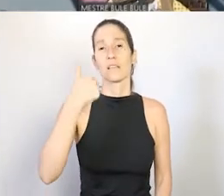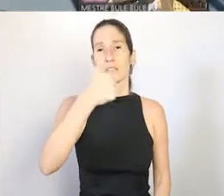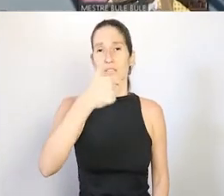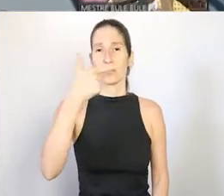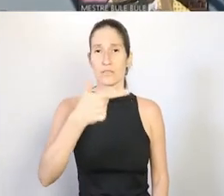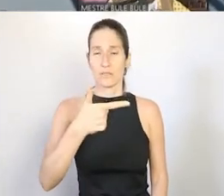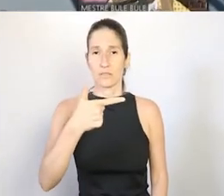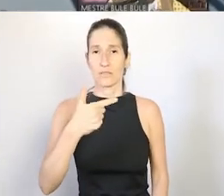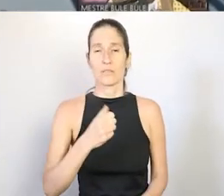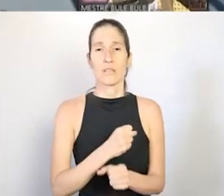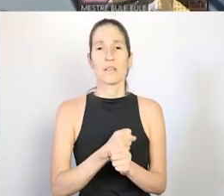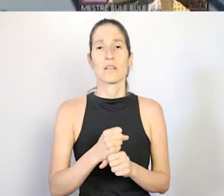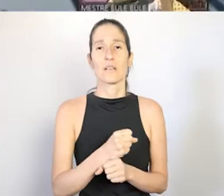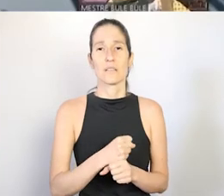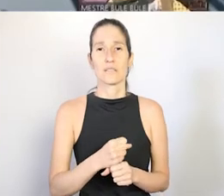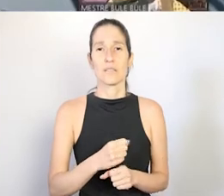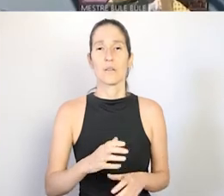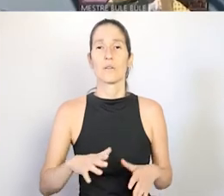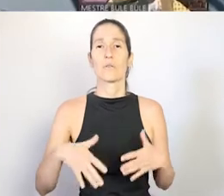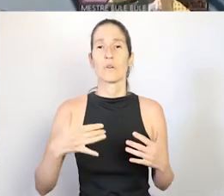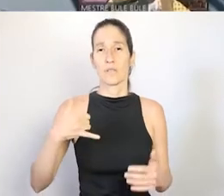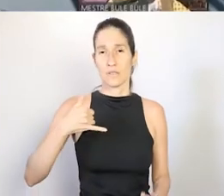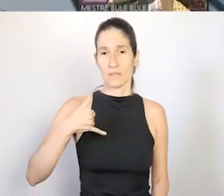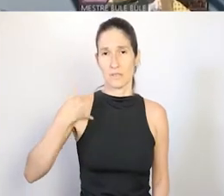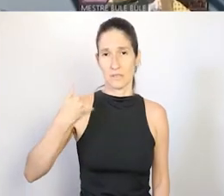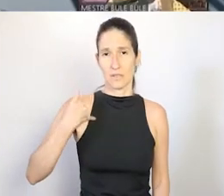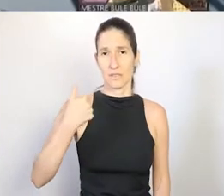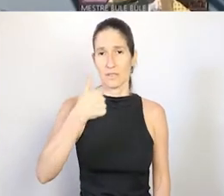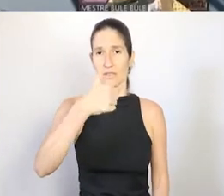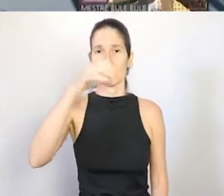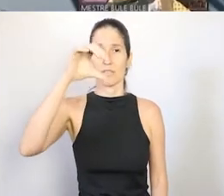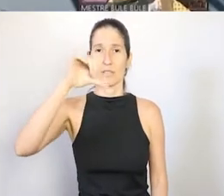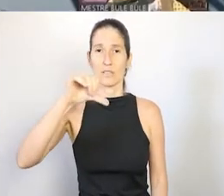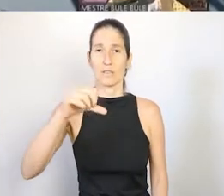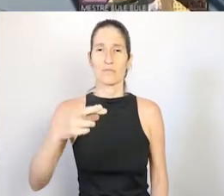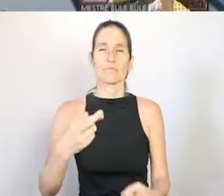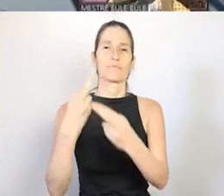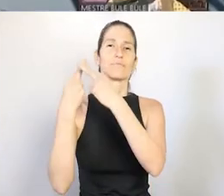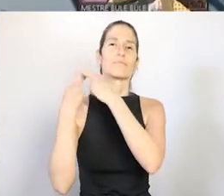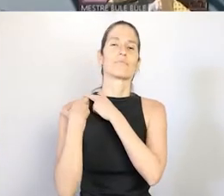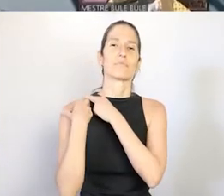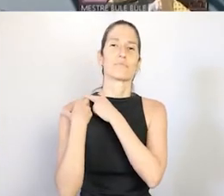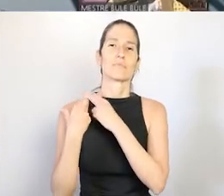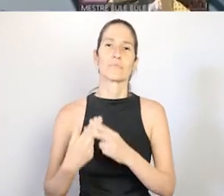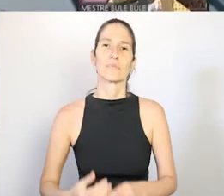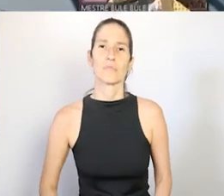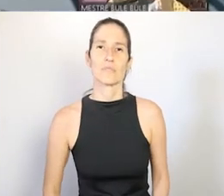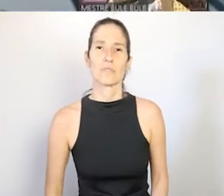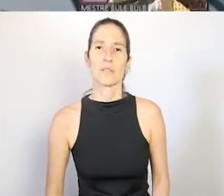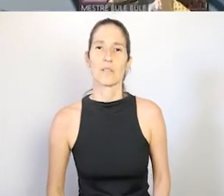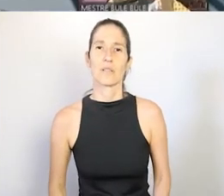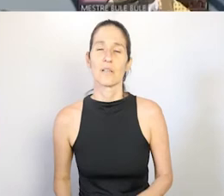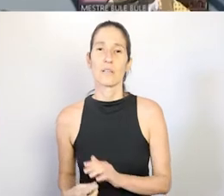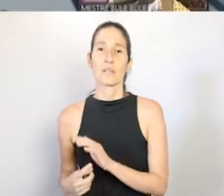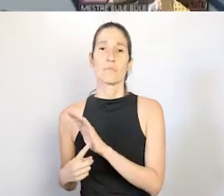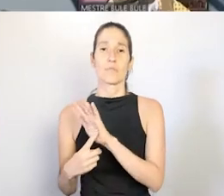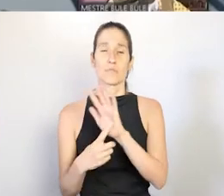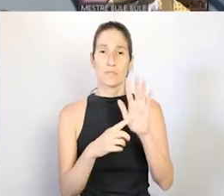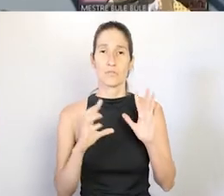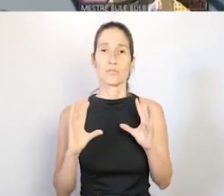idade. Com 19 anos, eu assumi a responsabilidade de me apresentar em